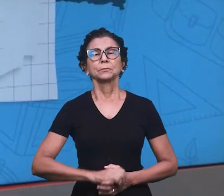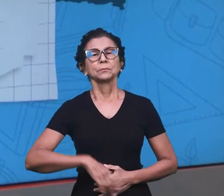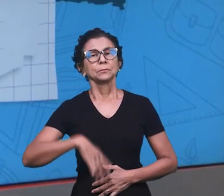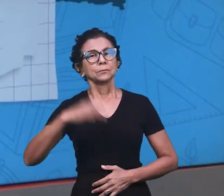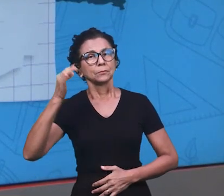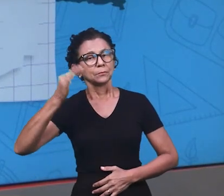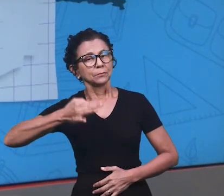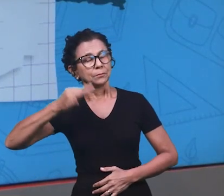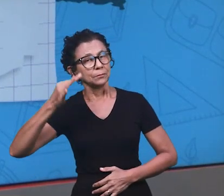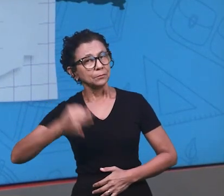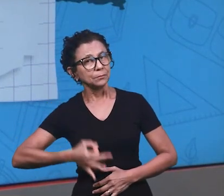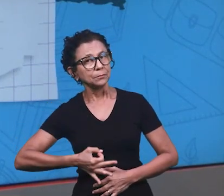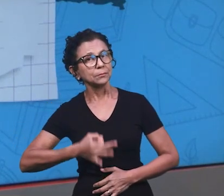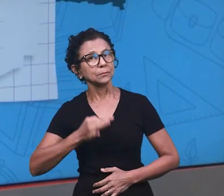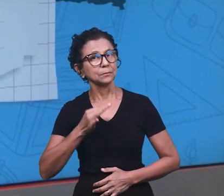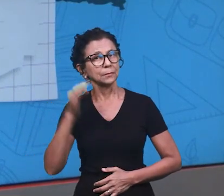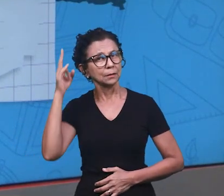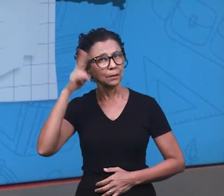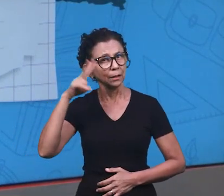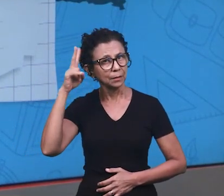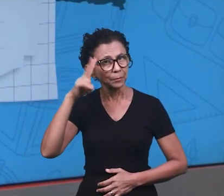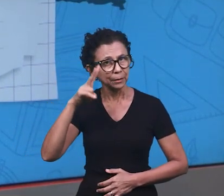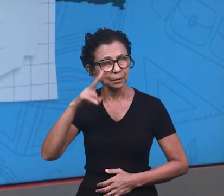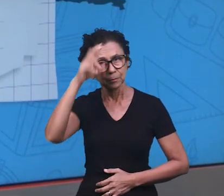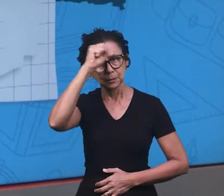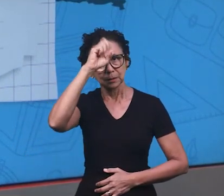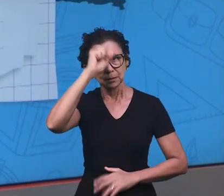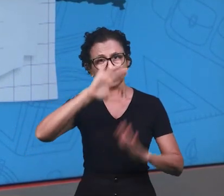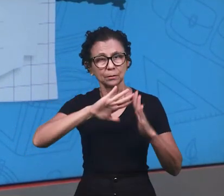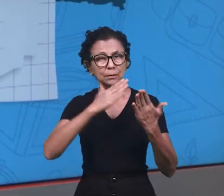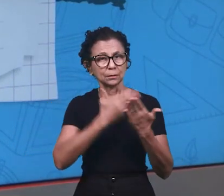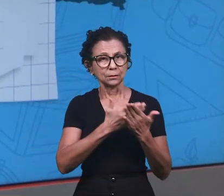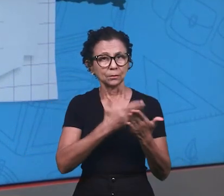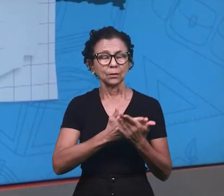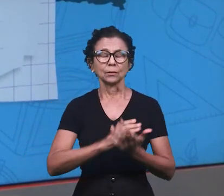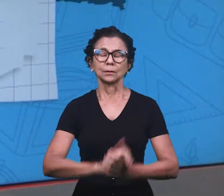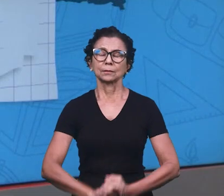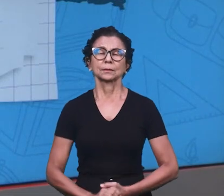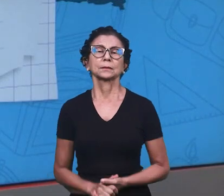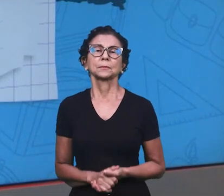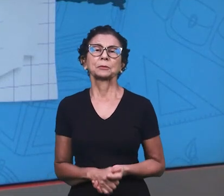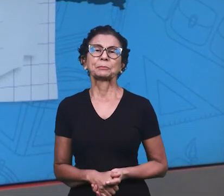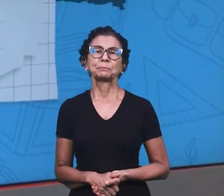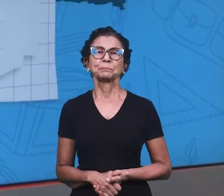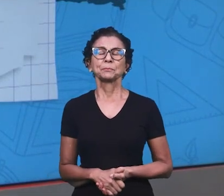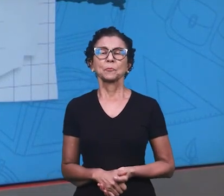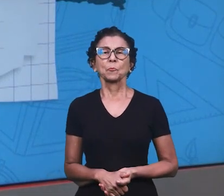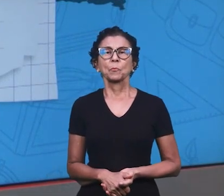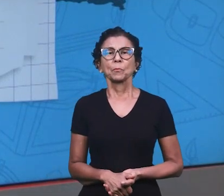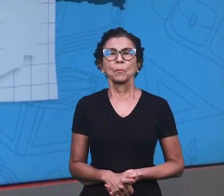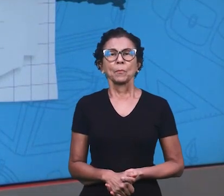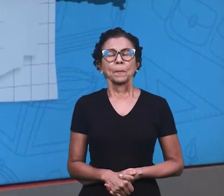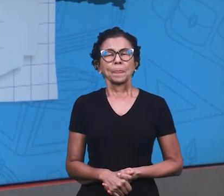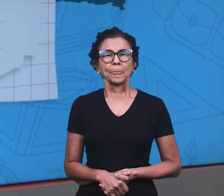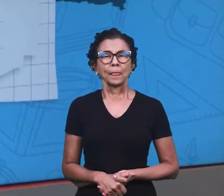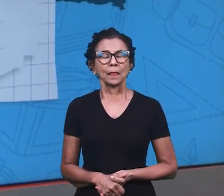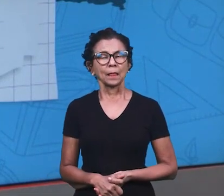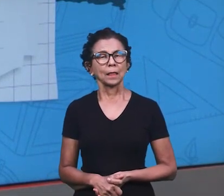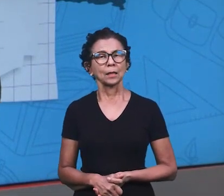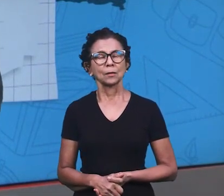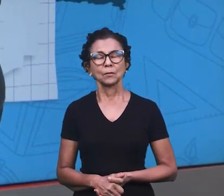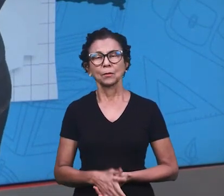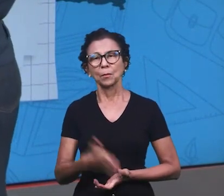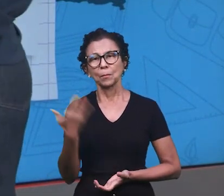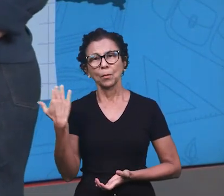ok? Lembra disso lá na escola? Então, são os recursos coesivos. Então, nós vamos correr atrás agora desses 200 pontos. Vamos